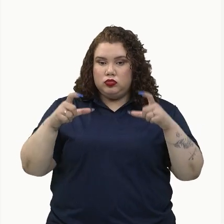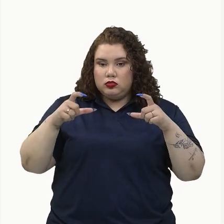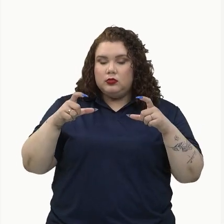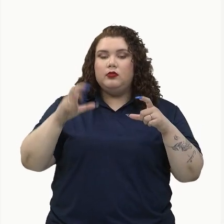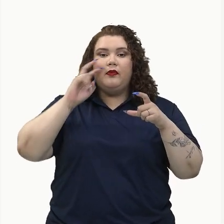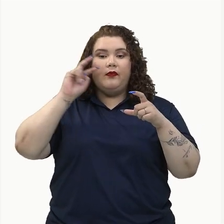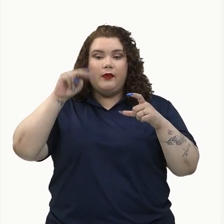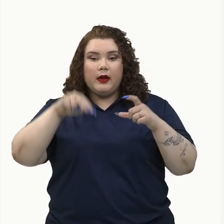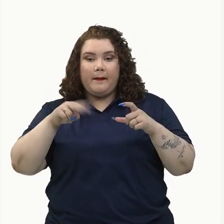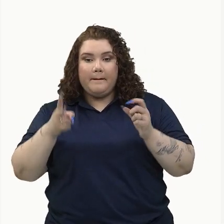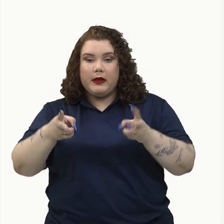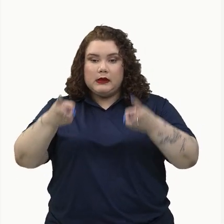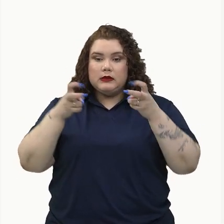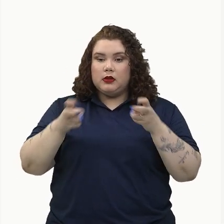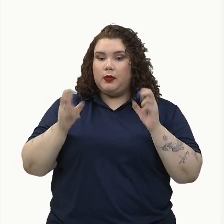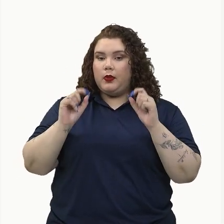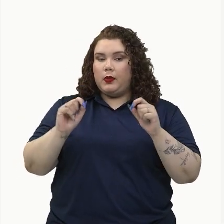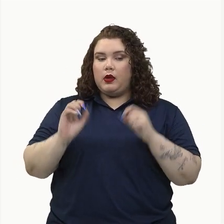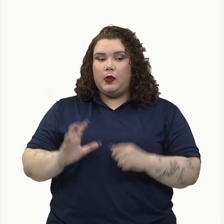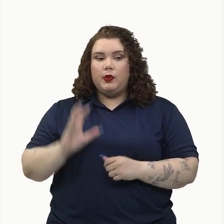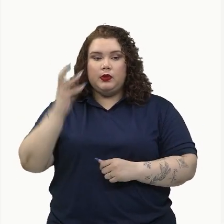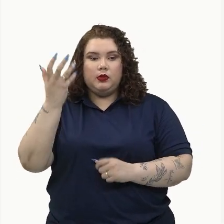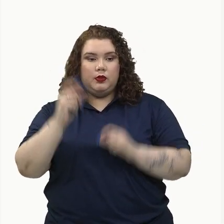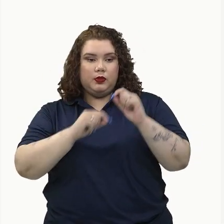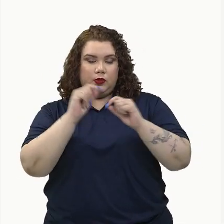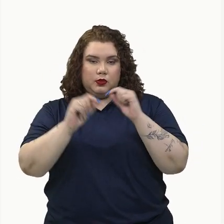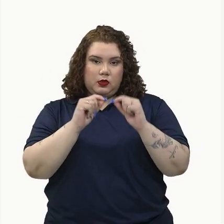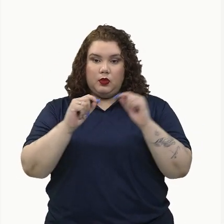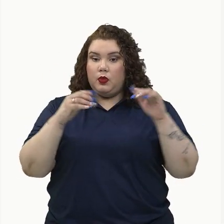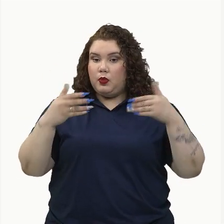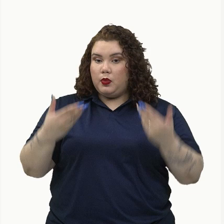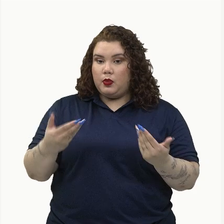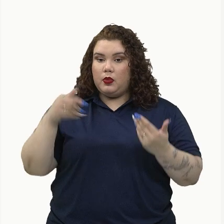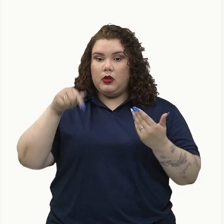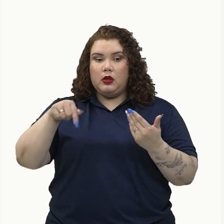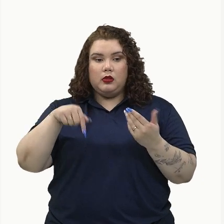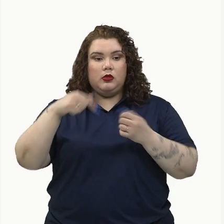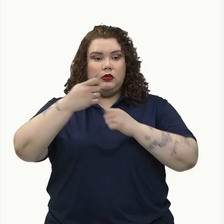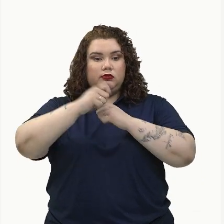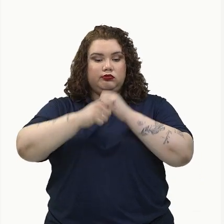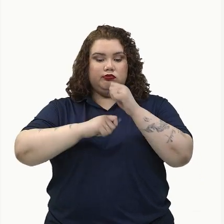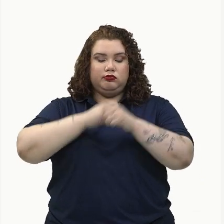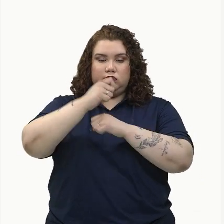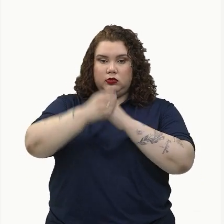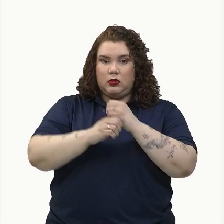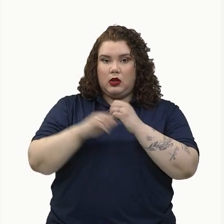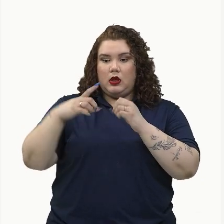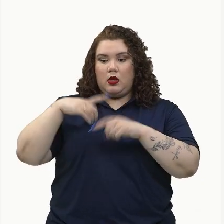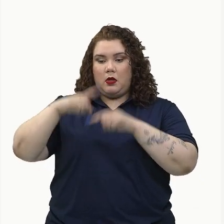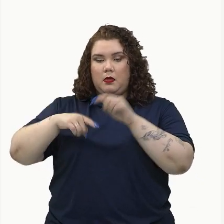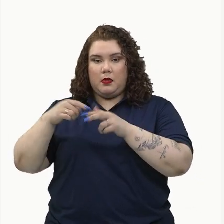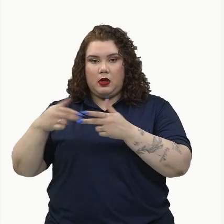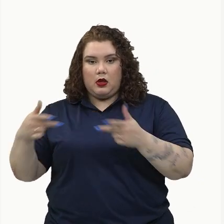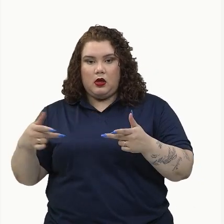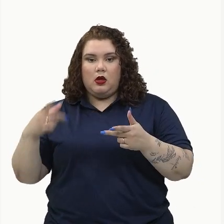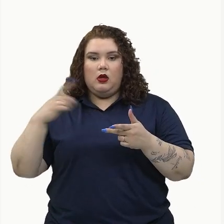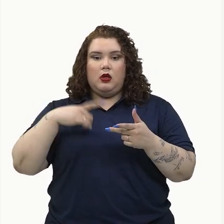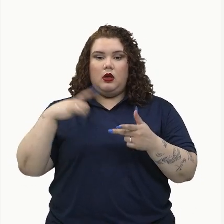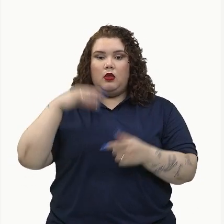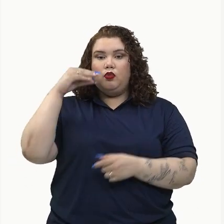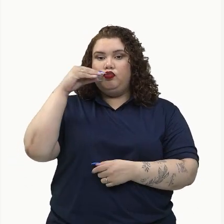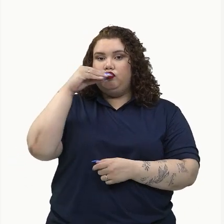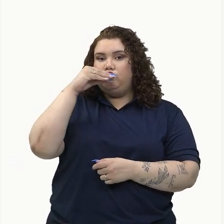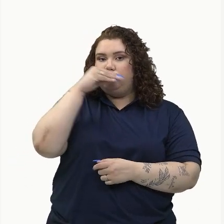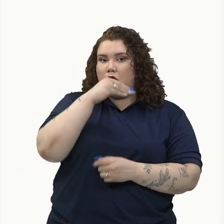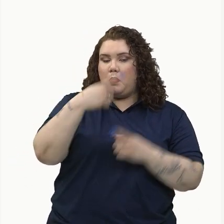e percebi que está ocorrendo o quê? Quando esses átomos colidem com o material, há um aquecimento.